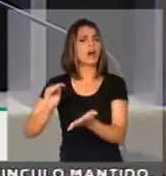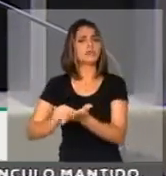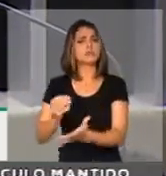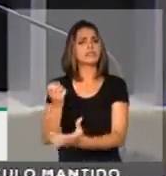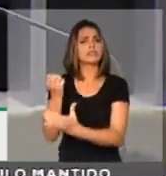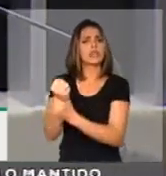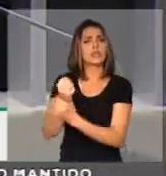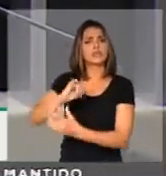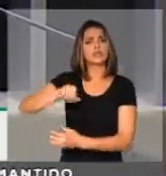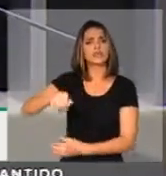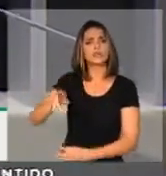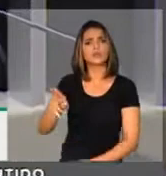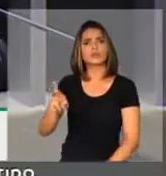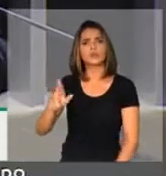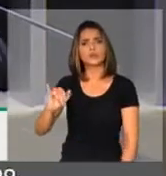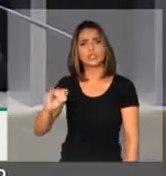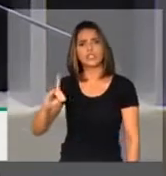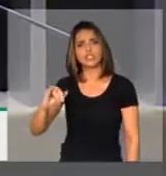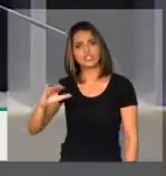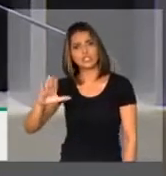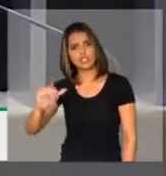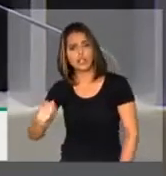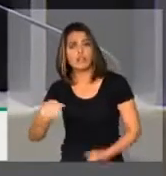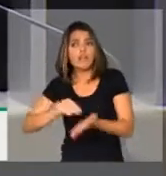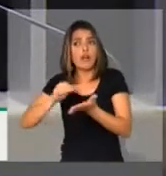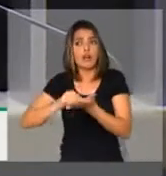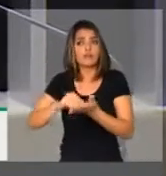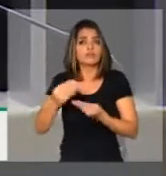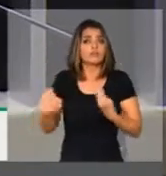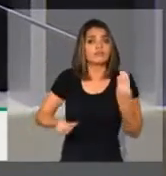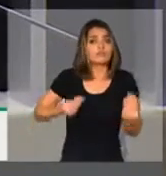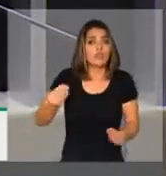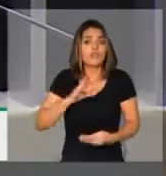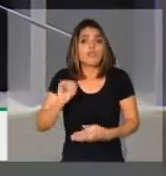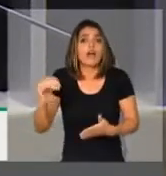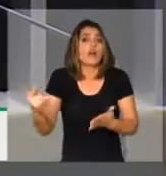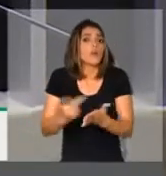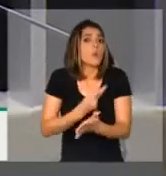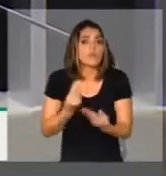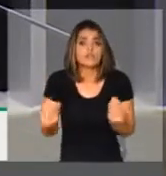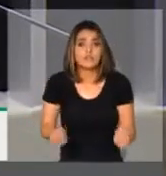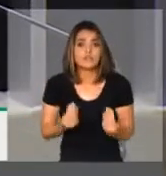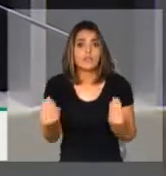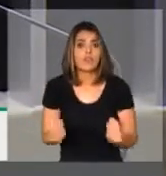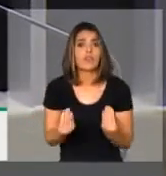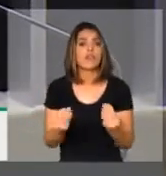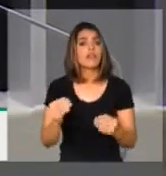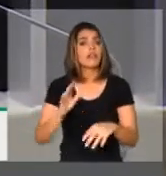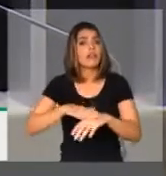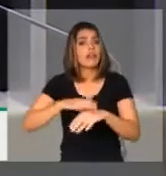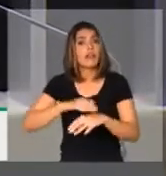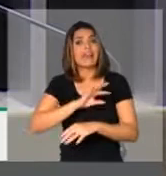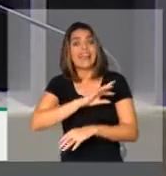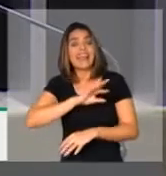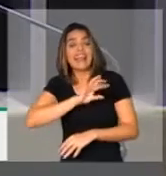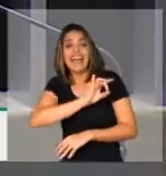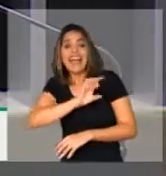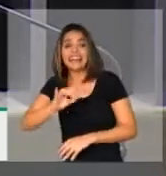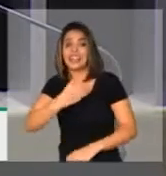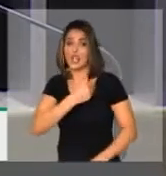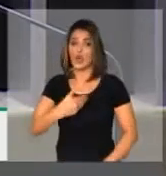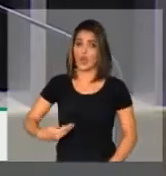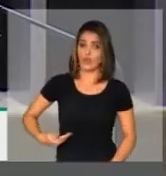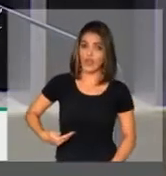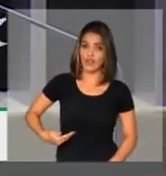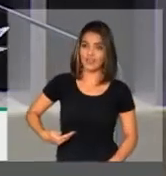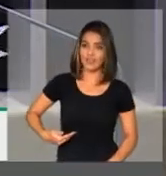dos contribuintes dos regimes previdenciários deixam-os à mercê das escolhas de cada governo quanto ao reajuste